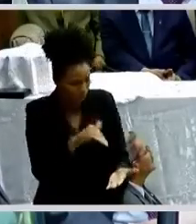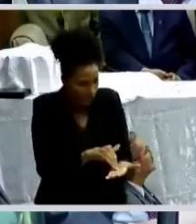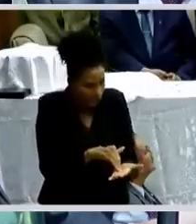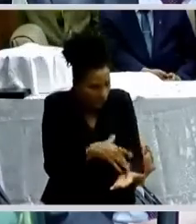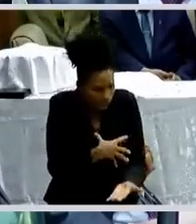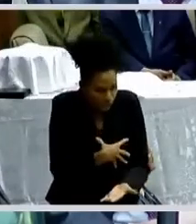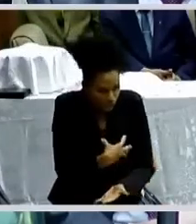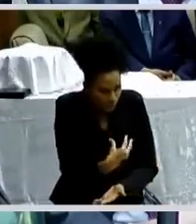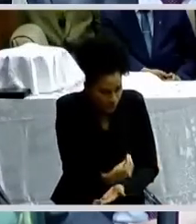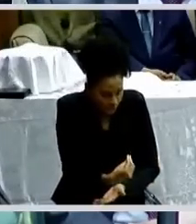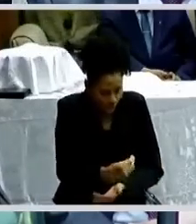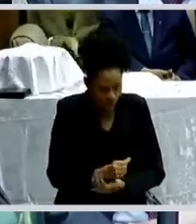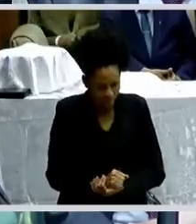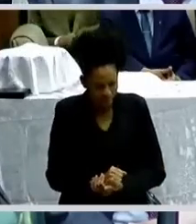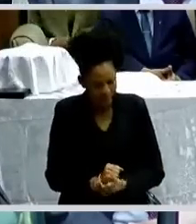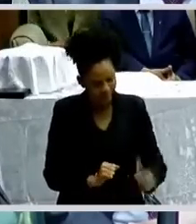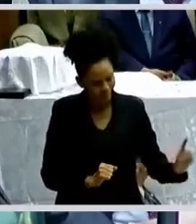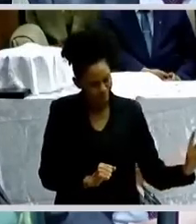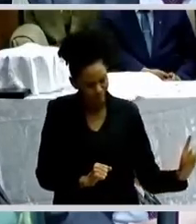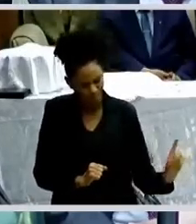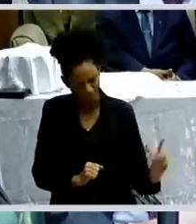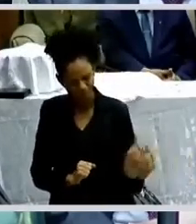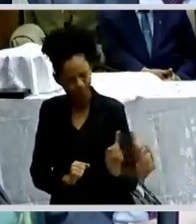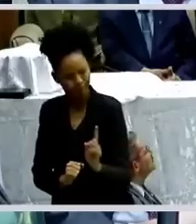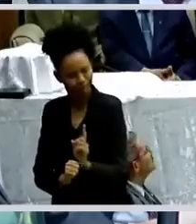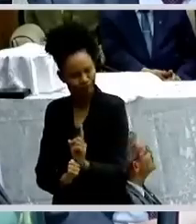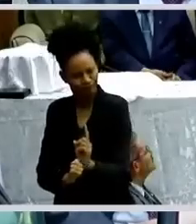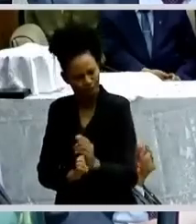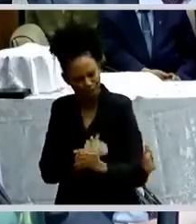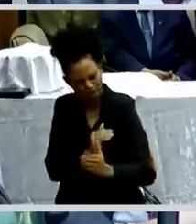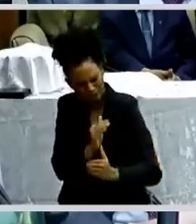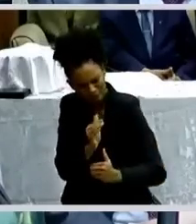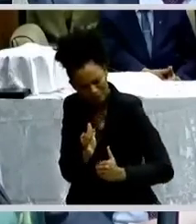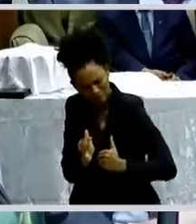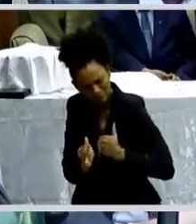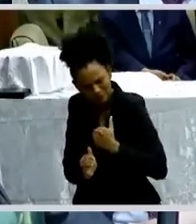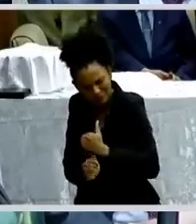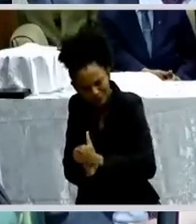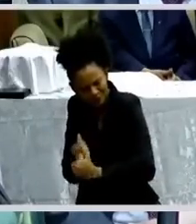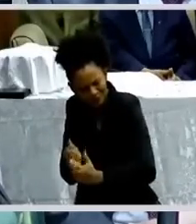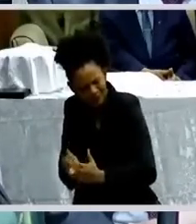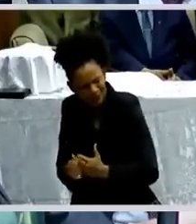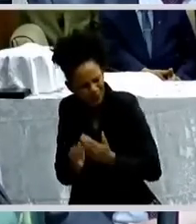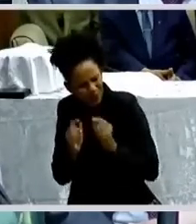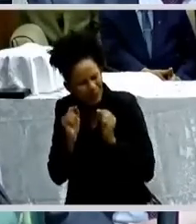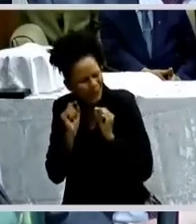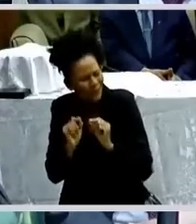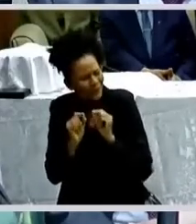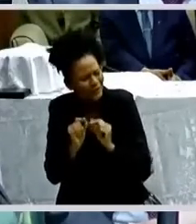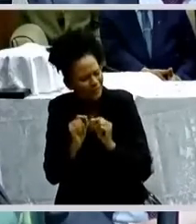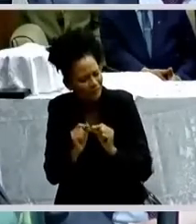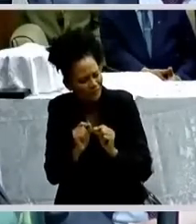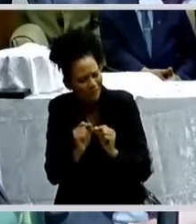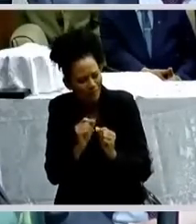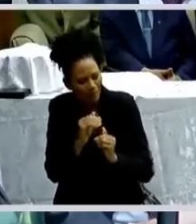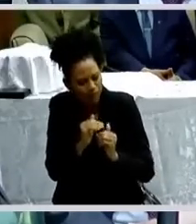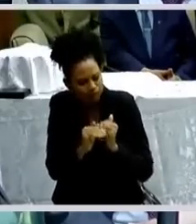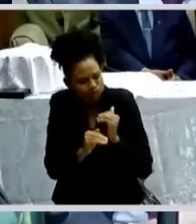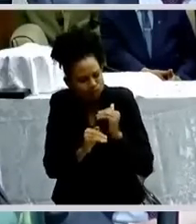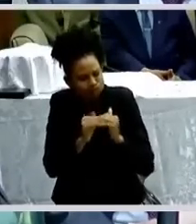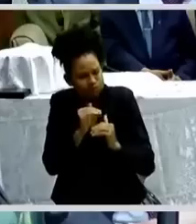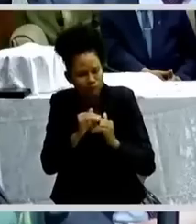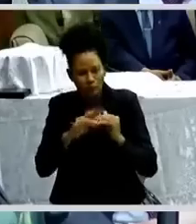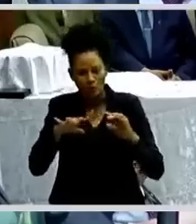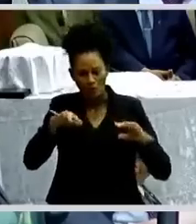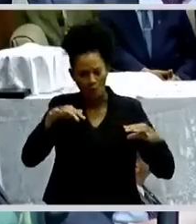E ele vem para o cenário. Então, o que é que faz Davi crescer a